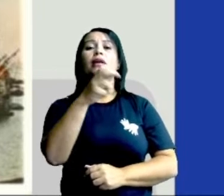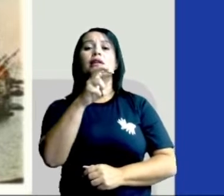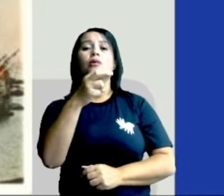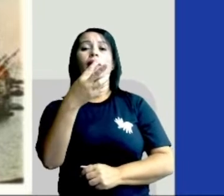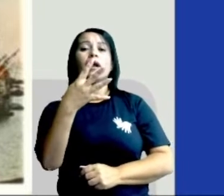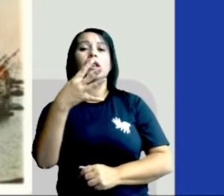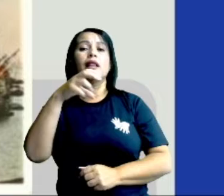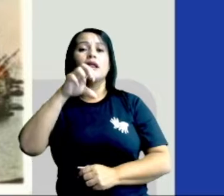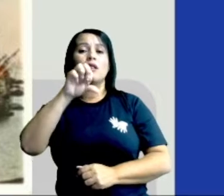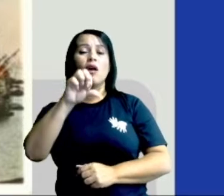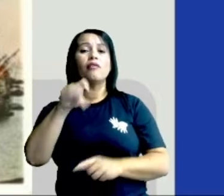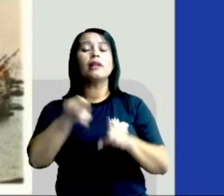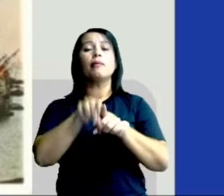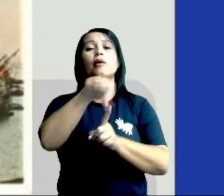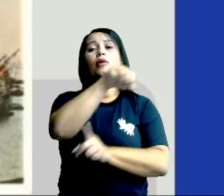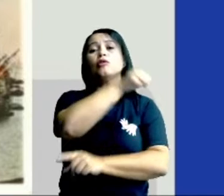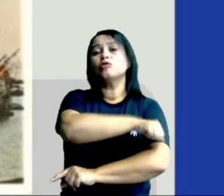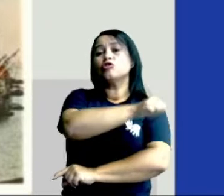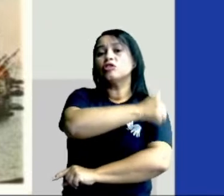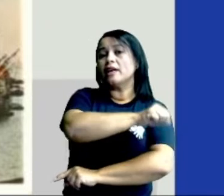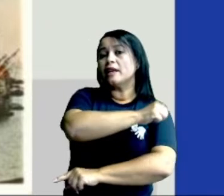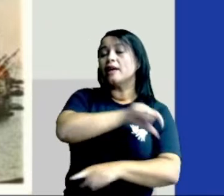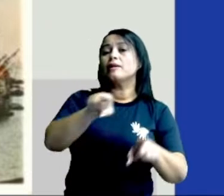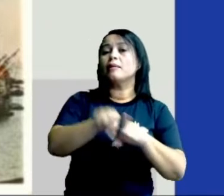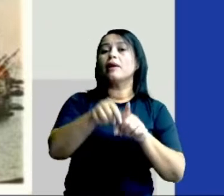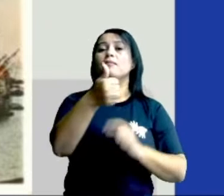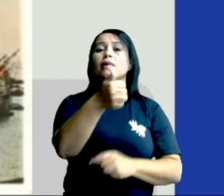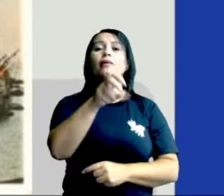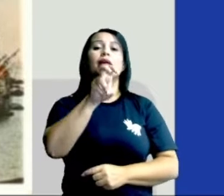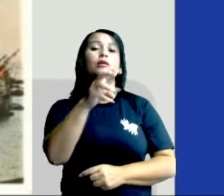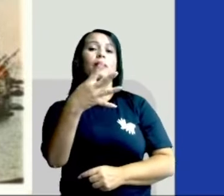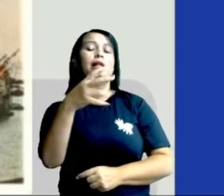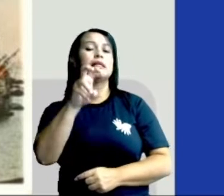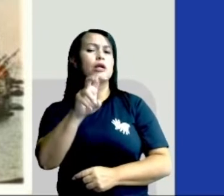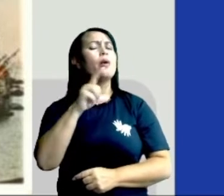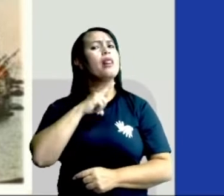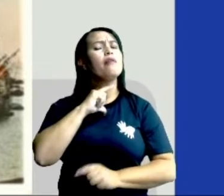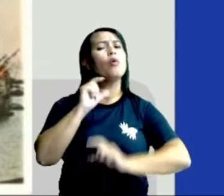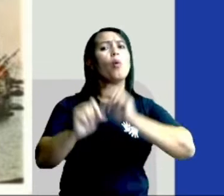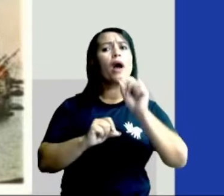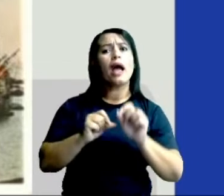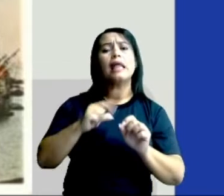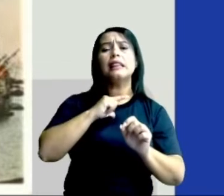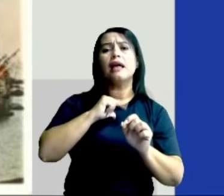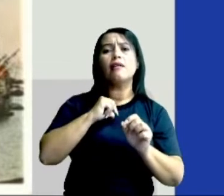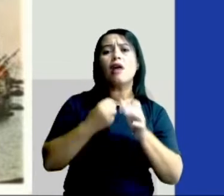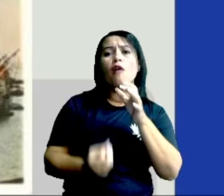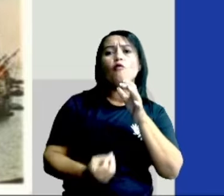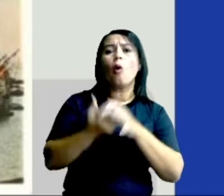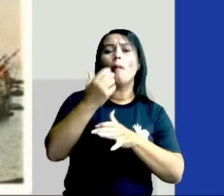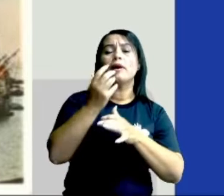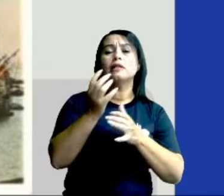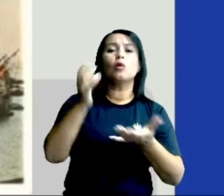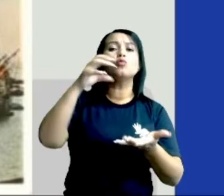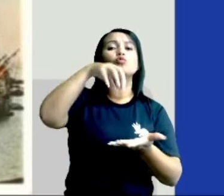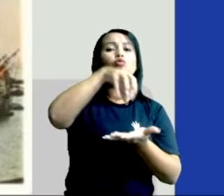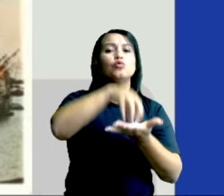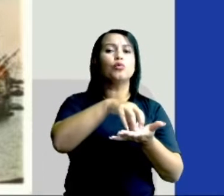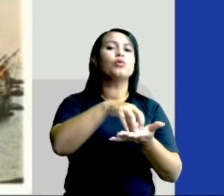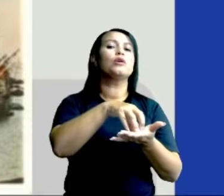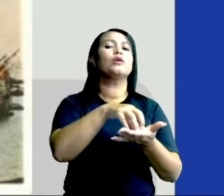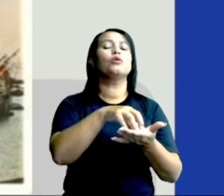em 1565. O primeiro modelo de ocupação do espaço colonial foi a formação dos núcleos urbanos e